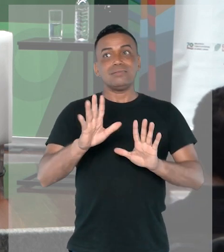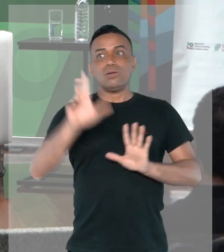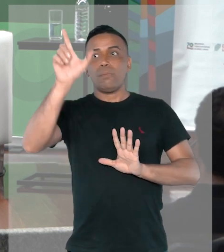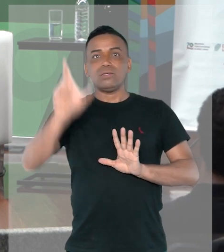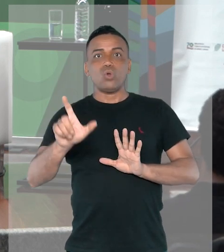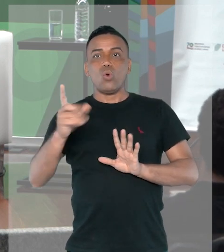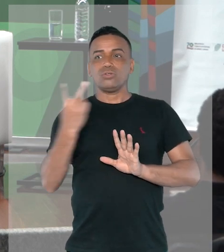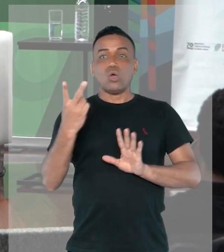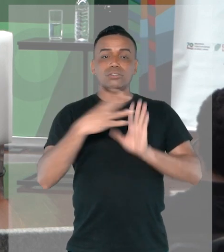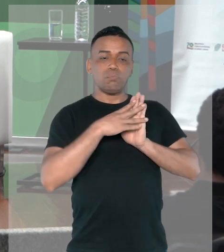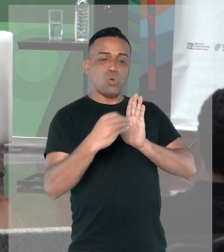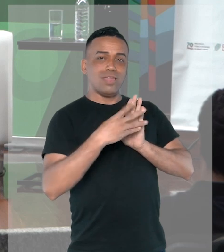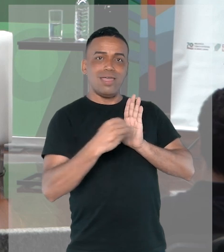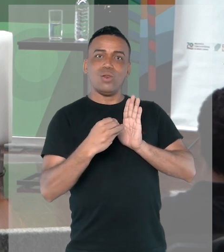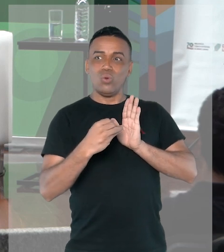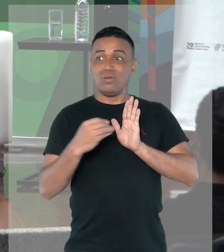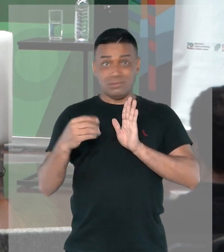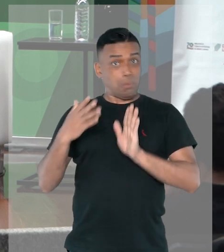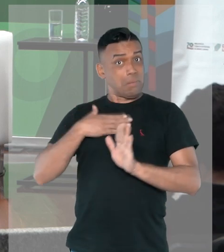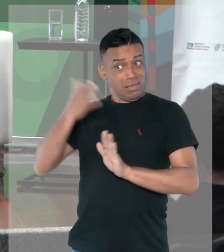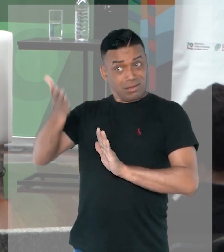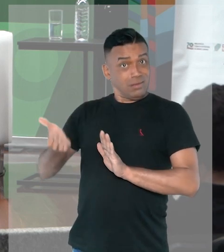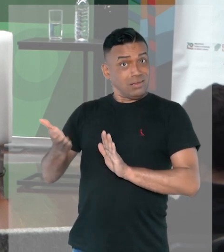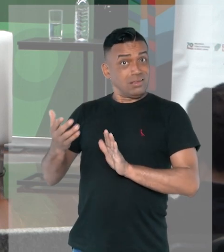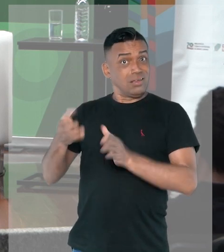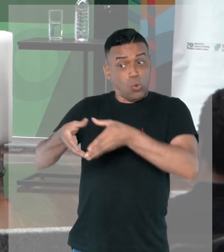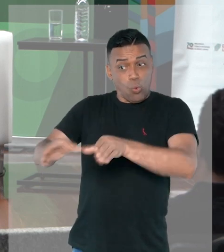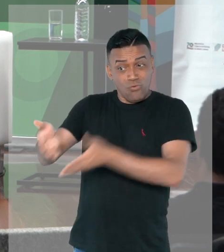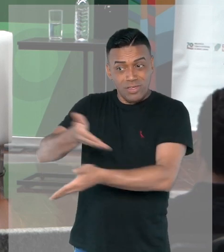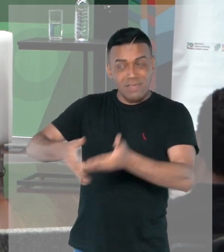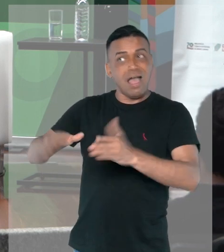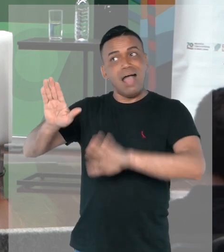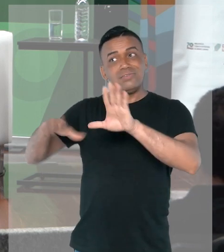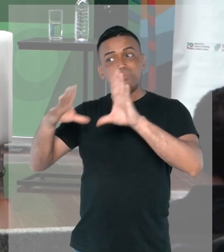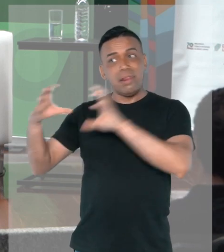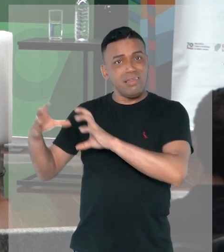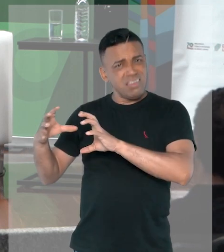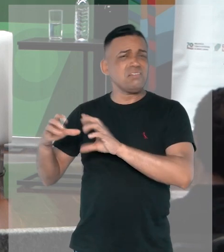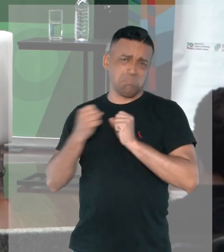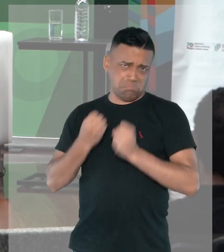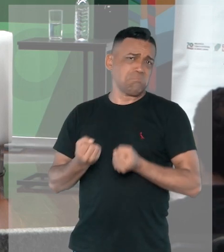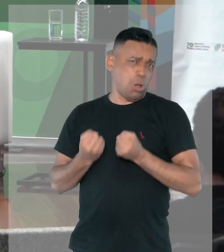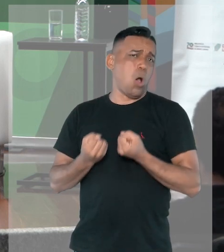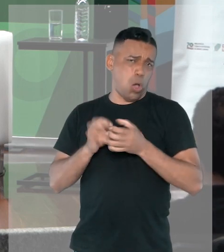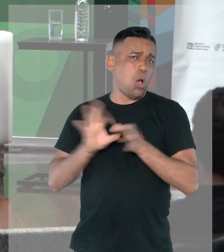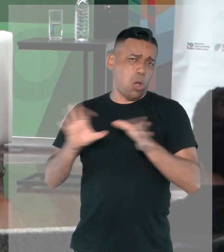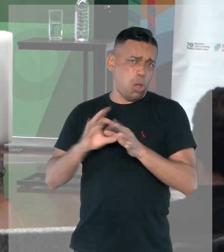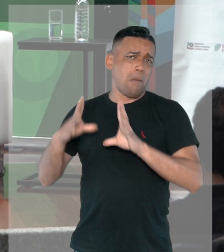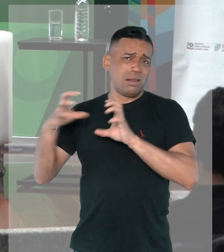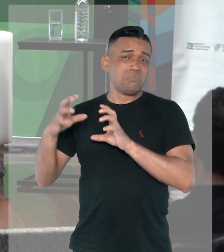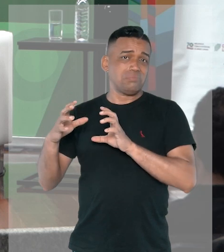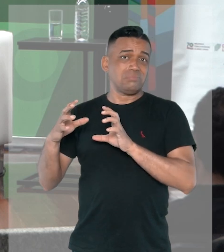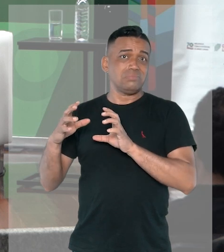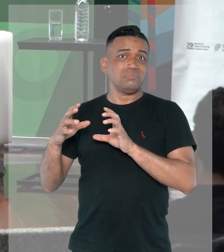você. Esse casal é um modelo para mim. Eles vivem em harmonia, eles brigam às vezes, que bom que brigam. Porque quem não briga é que está